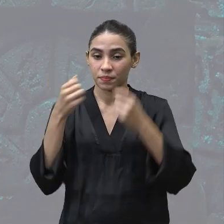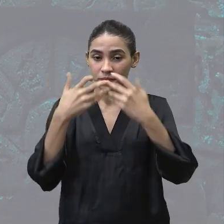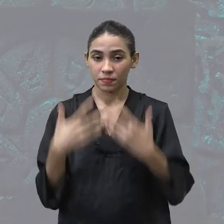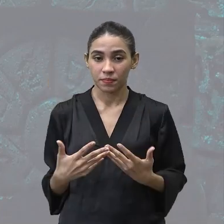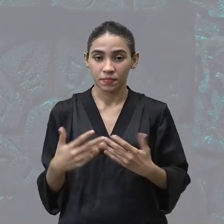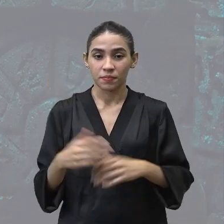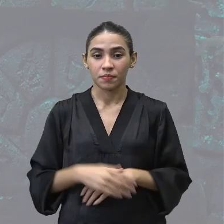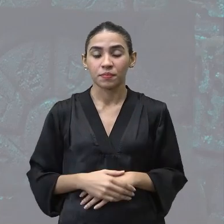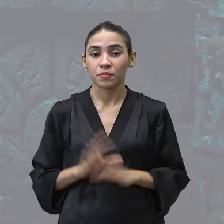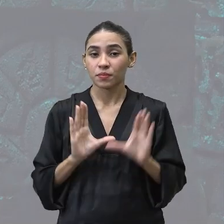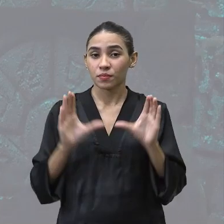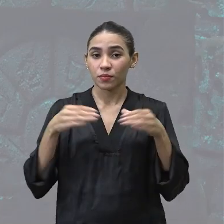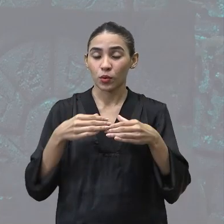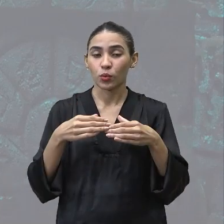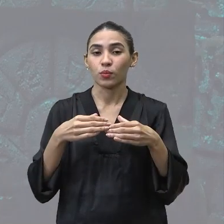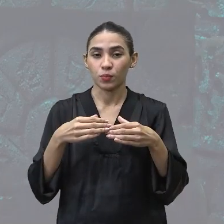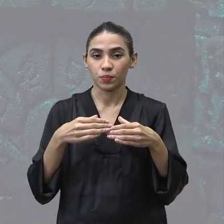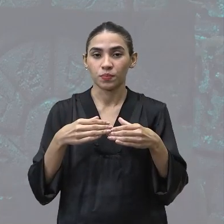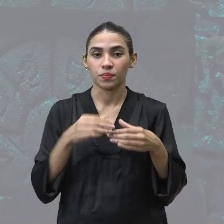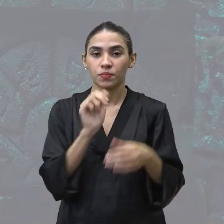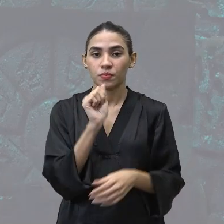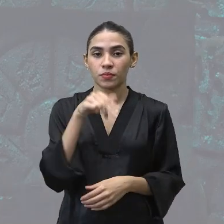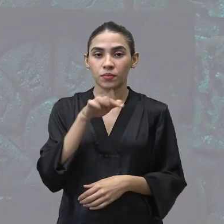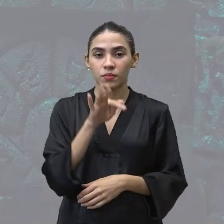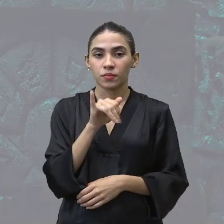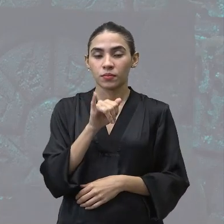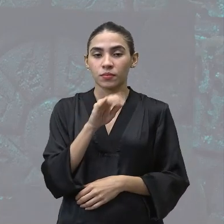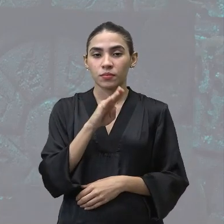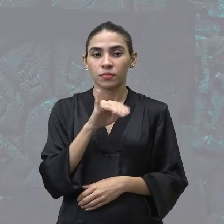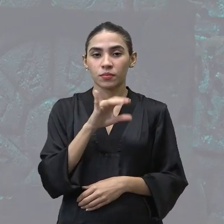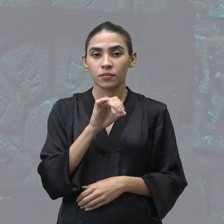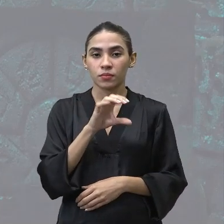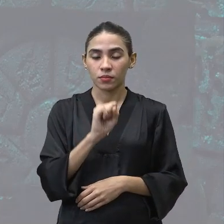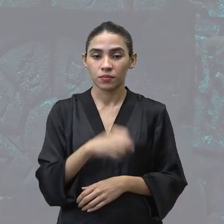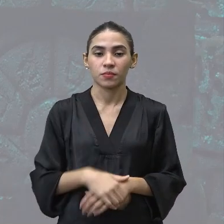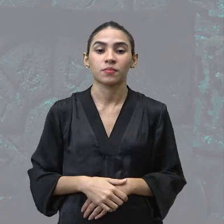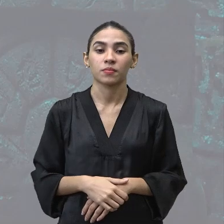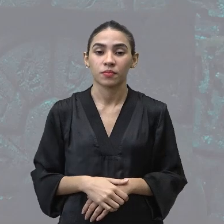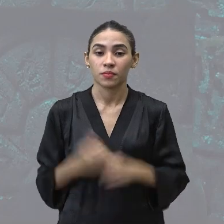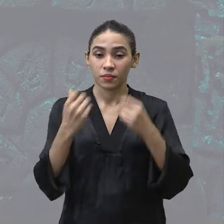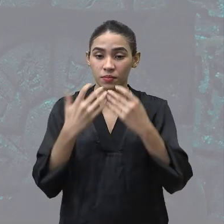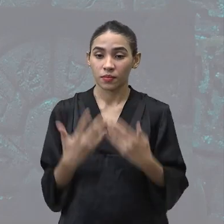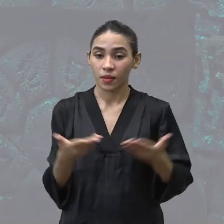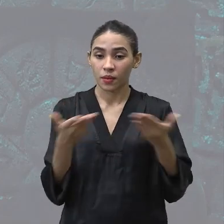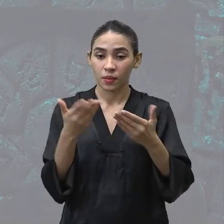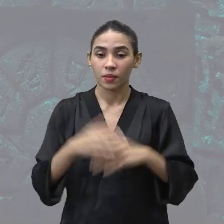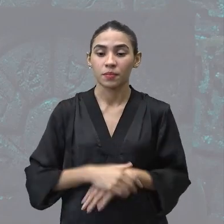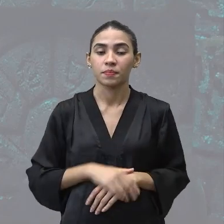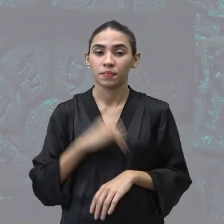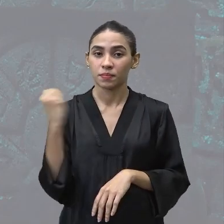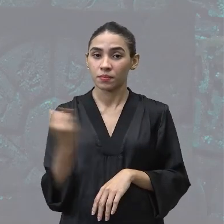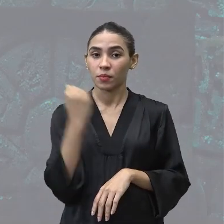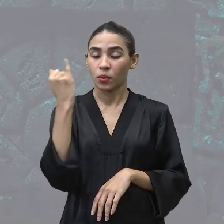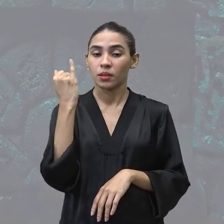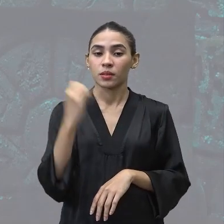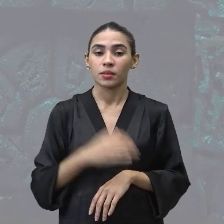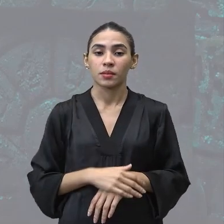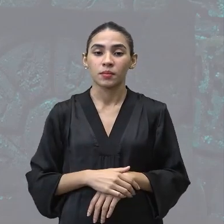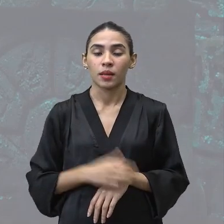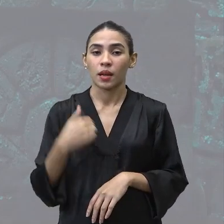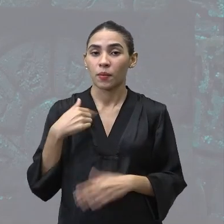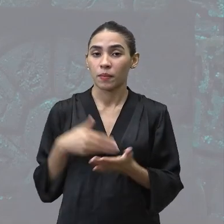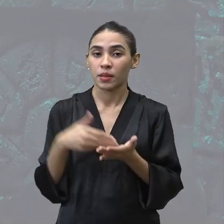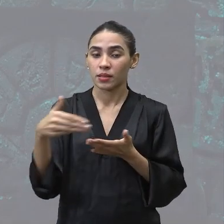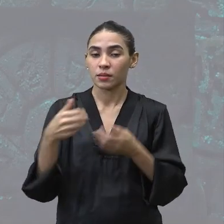esse grande grupo, né, o grupo dos anfíbios, vamos falar sobre a importância deles, né, que eu comecei